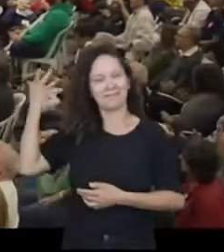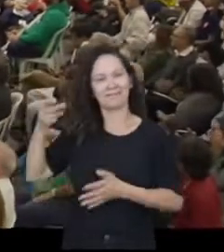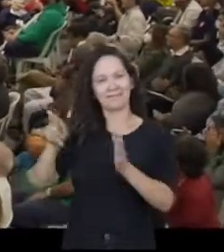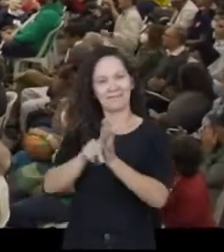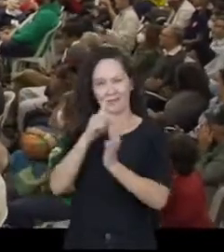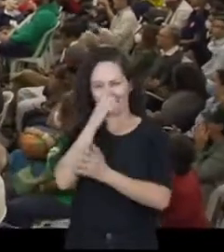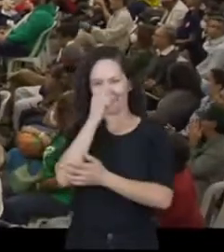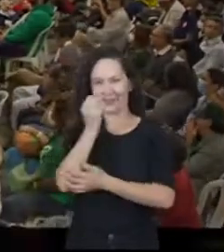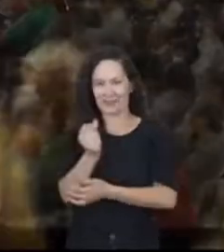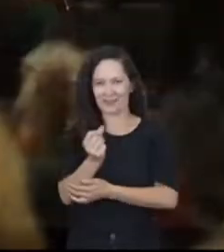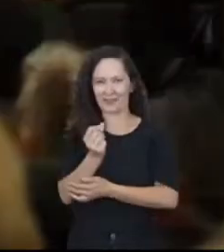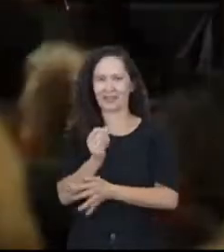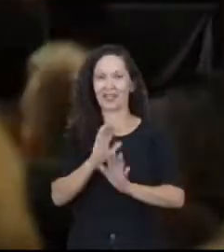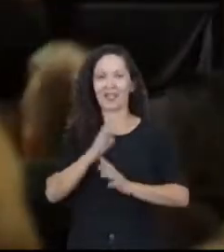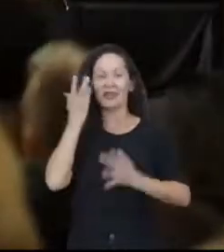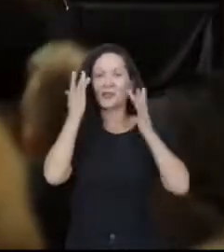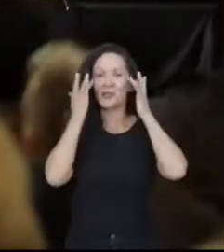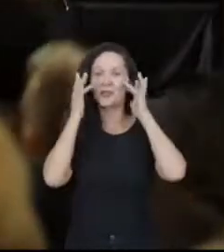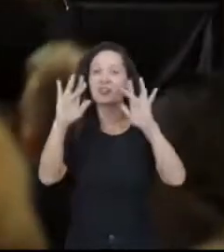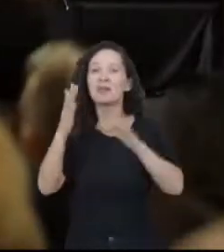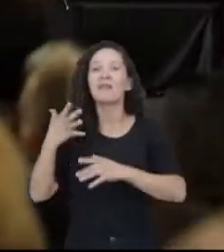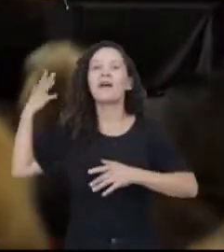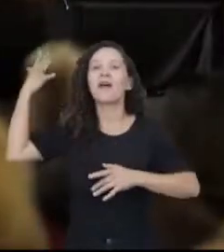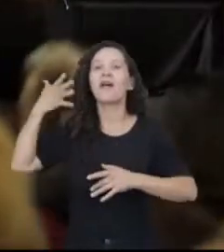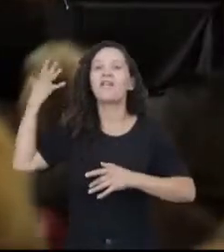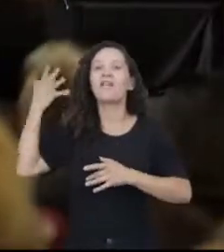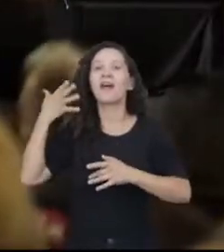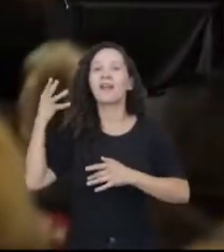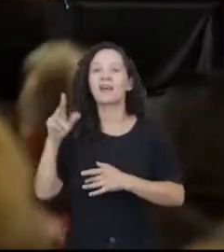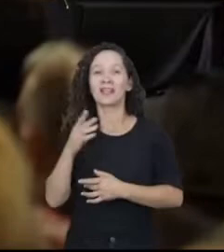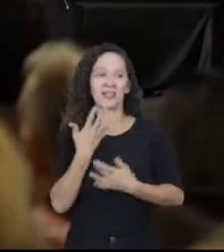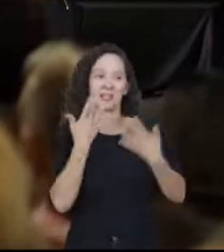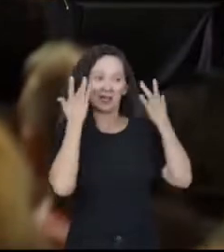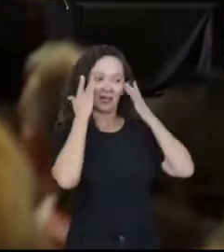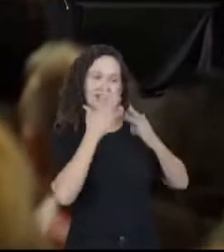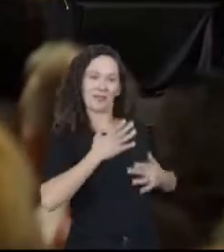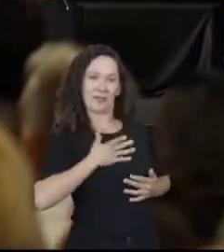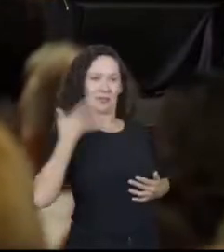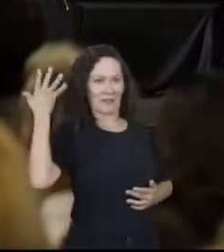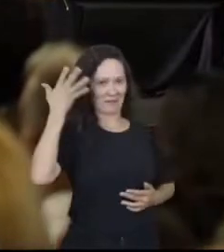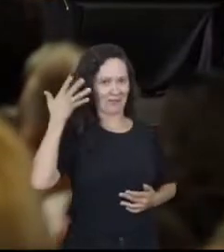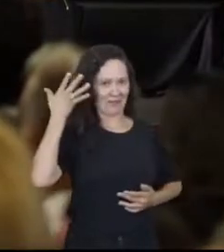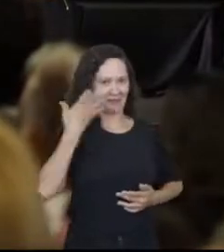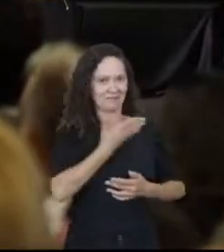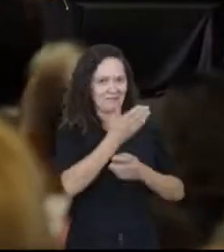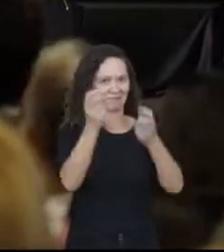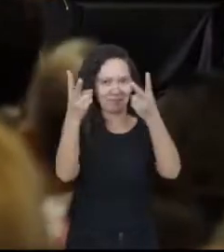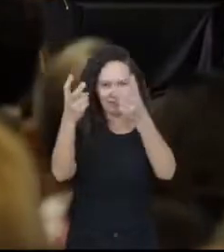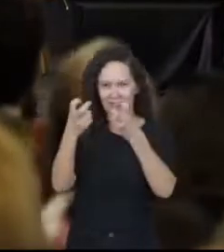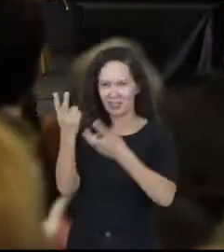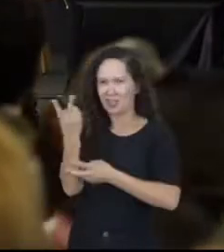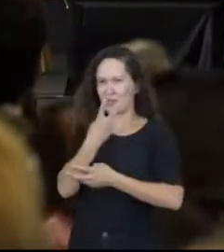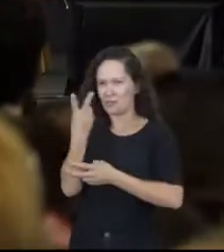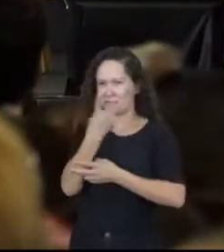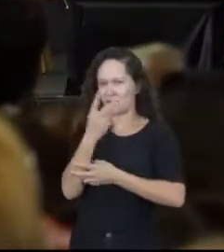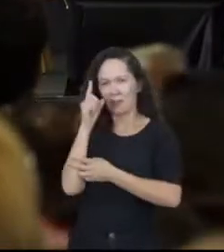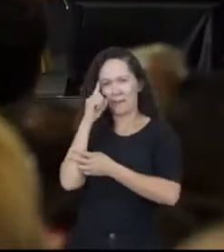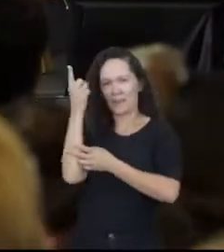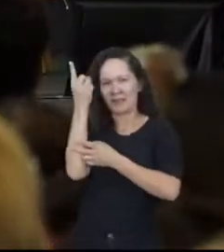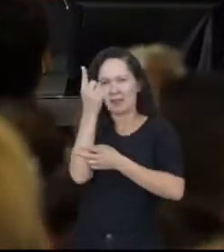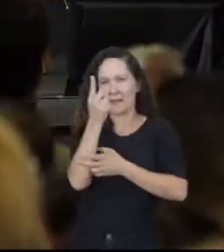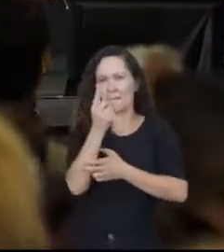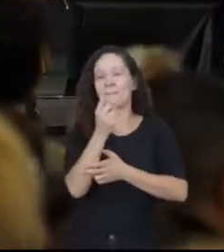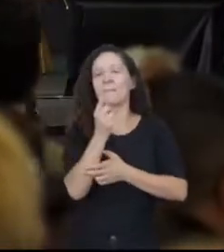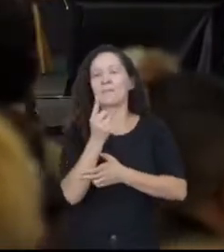nem eu sabia do discurso do Alckmin e nem ele sabia do meu. Vocês percebem que nós estamos pensando muito